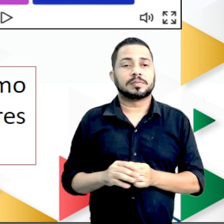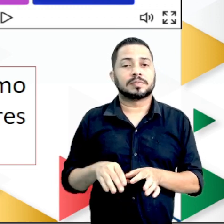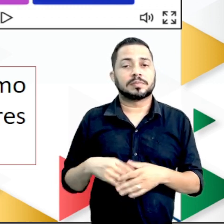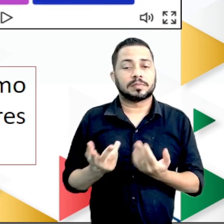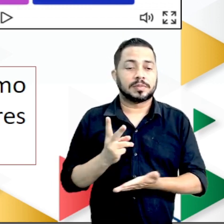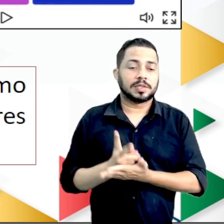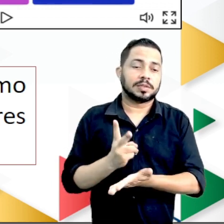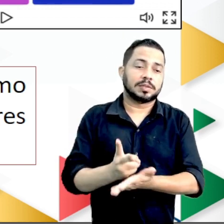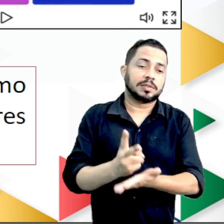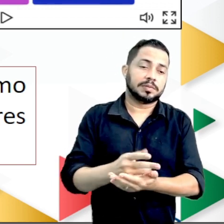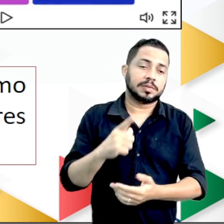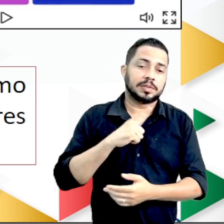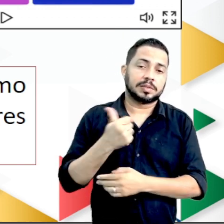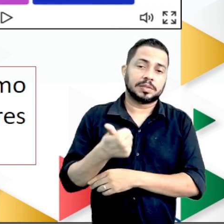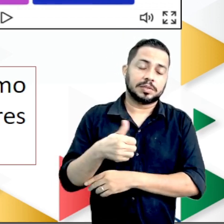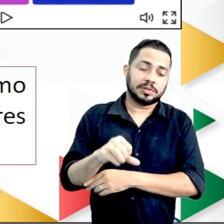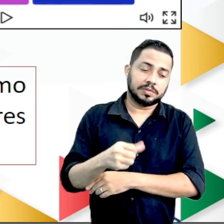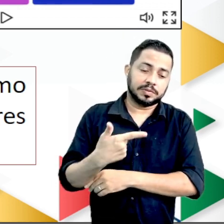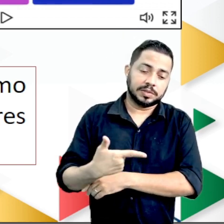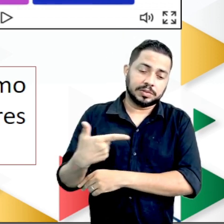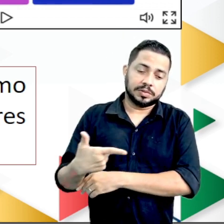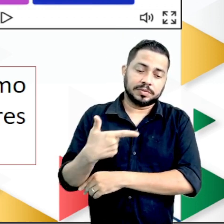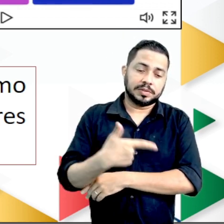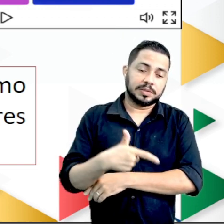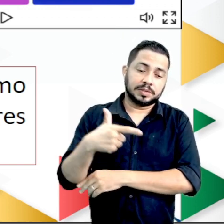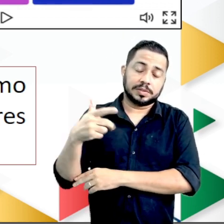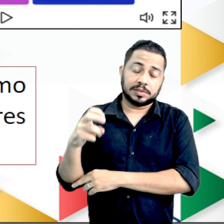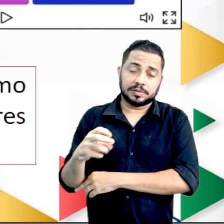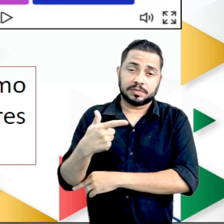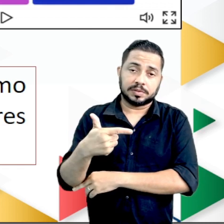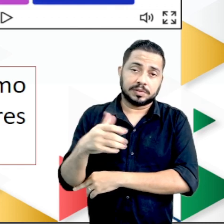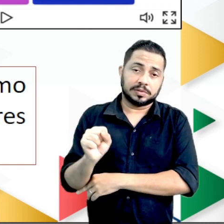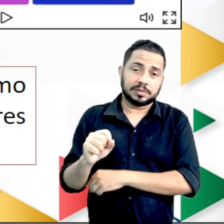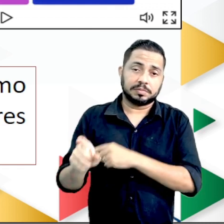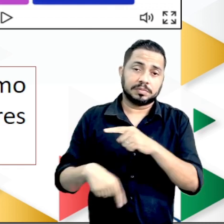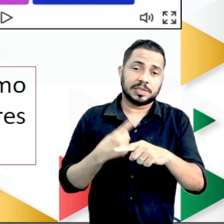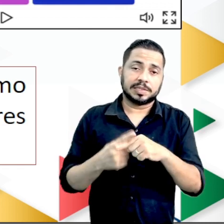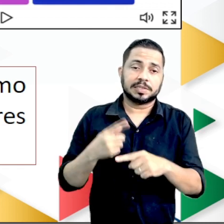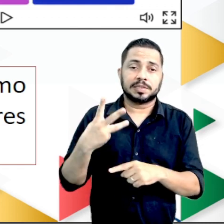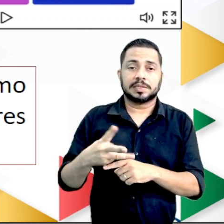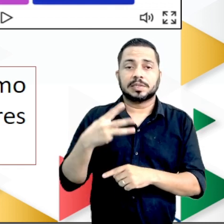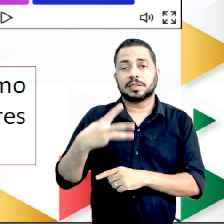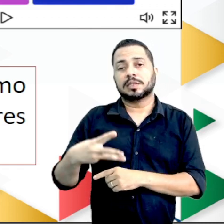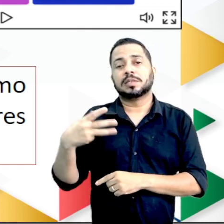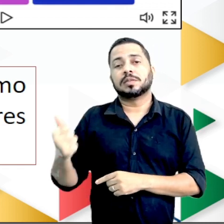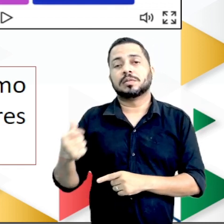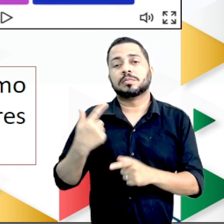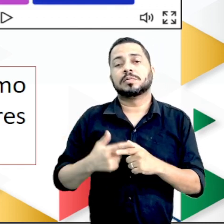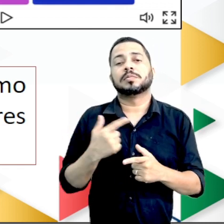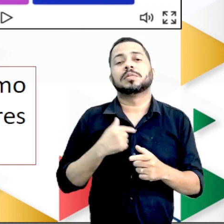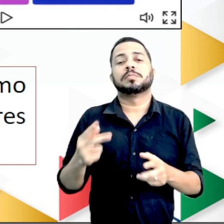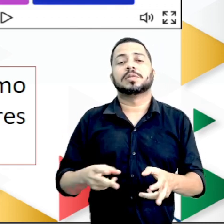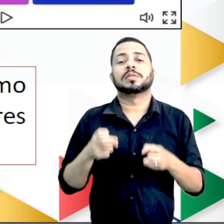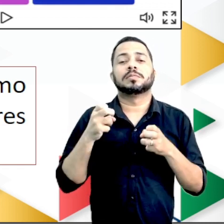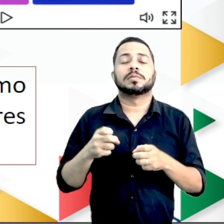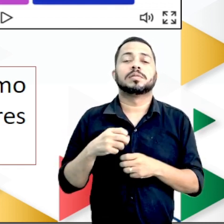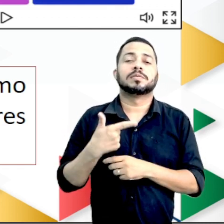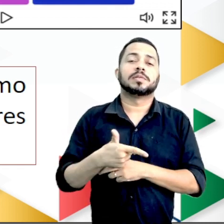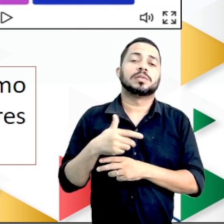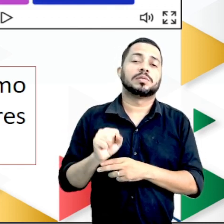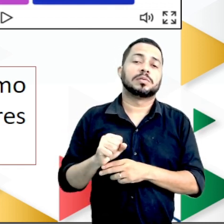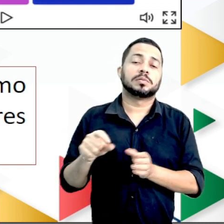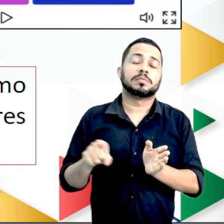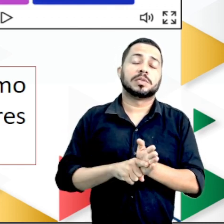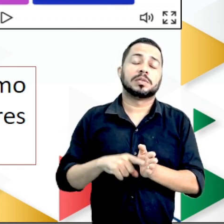Na sequência eu tenho 19, 22, 25, 28. 28 mais 3, 31. Porque eu percebi claramente que 28